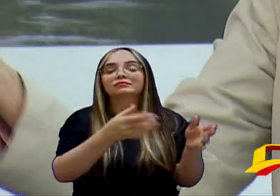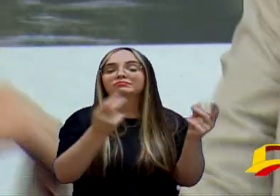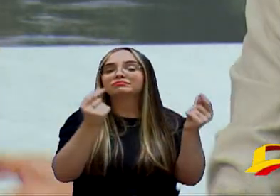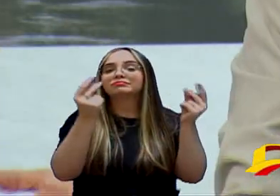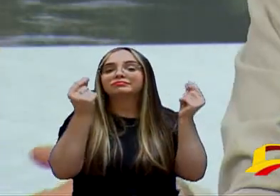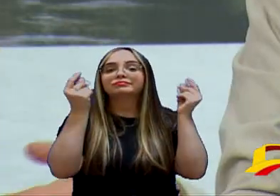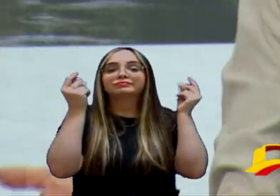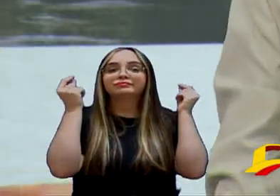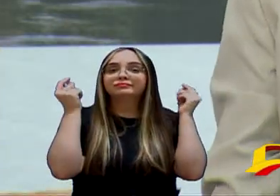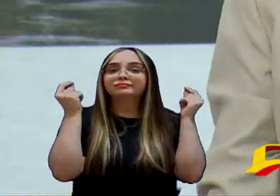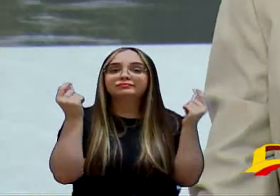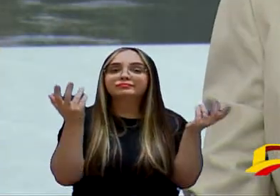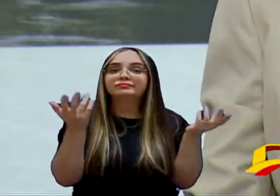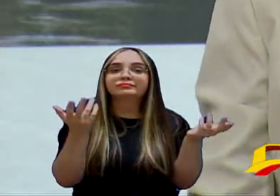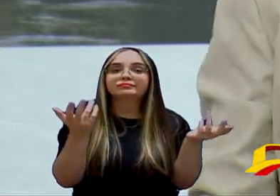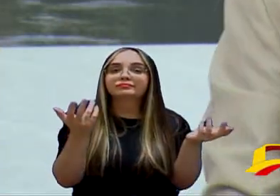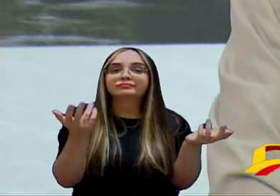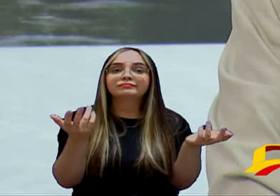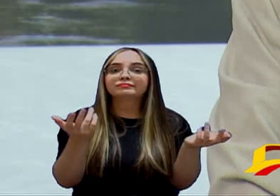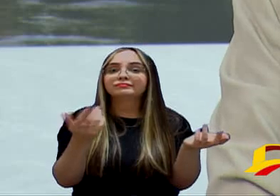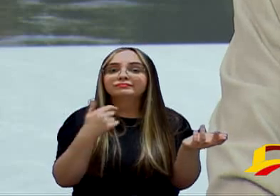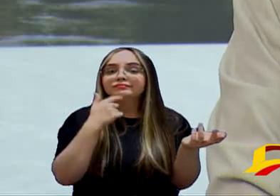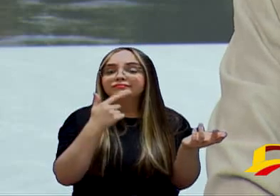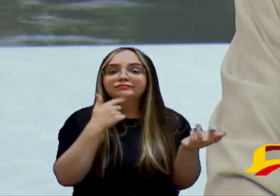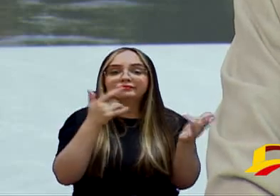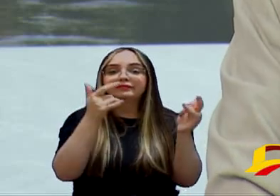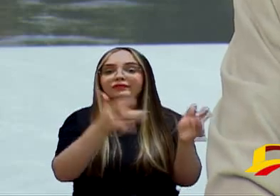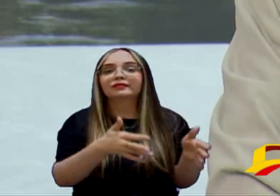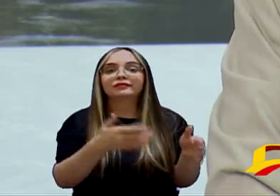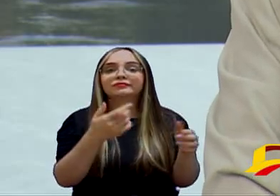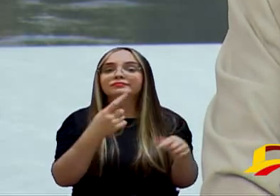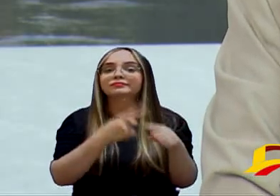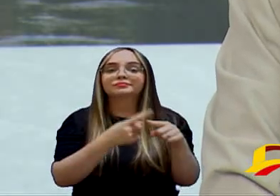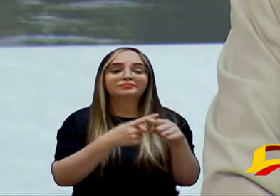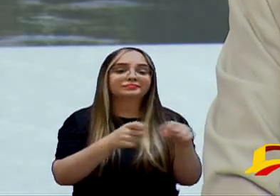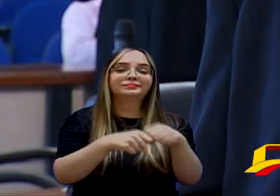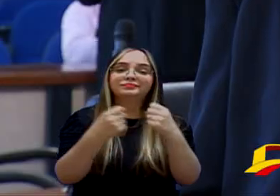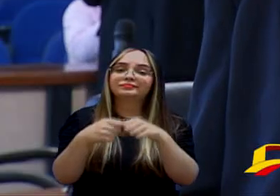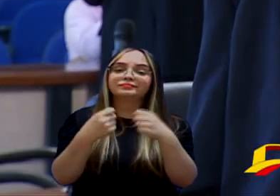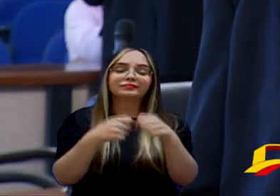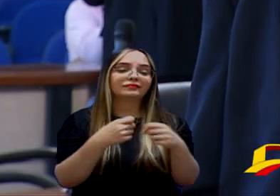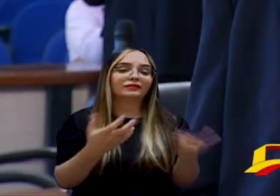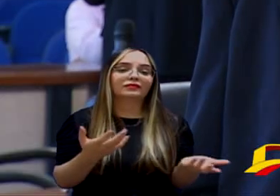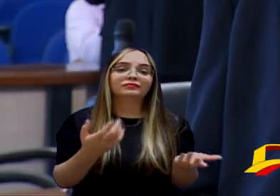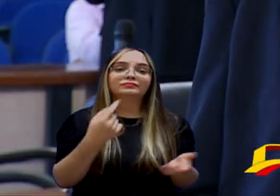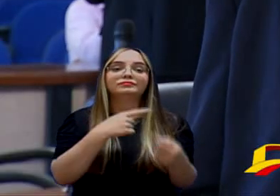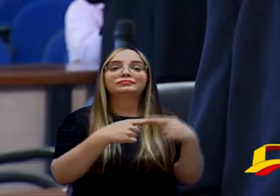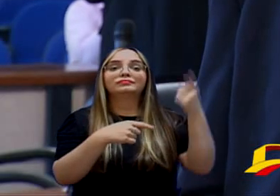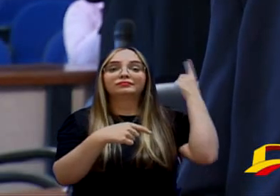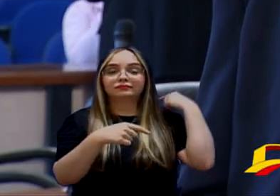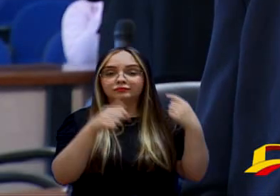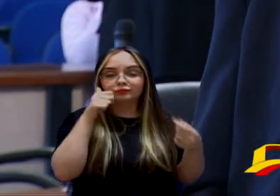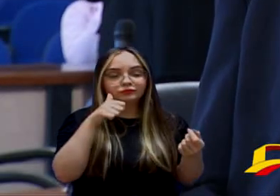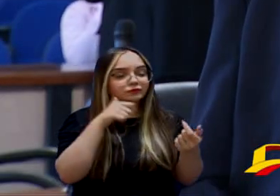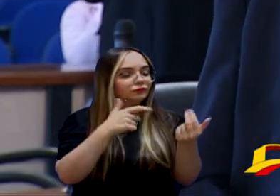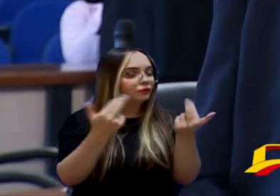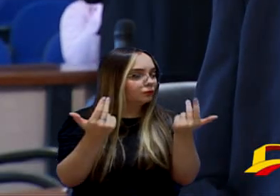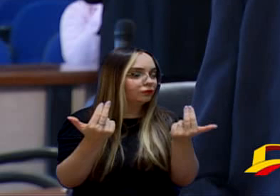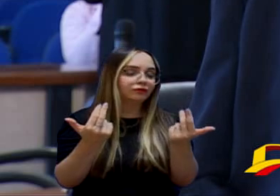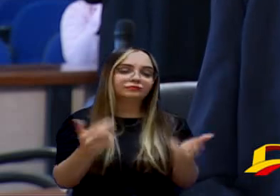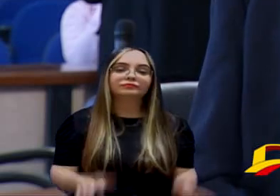depois não tem mais sugestão fica mais caro o molho do que o peixe foi o anterior da mulher eu vi dessa forma também